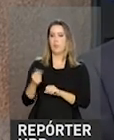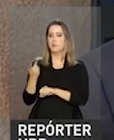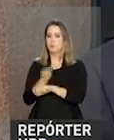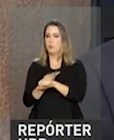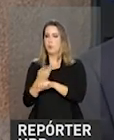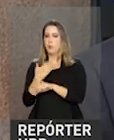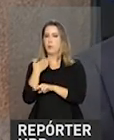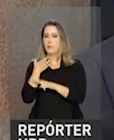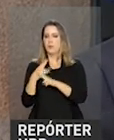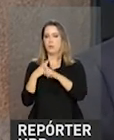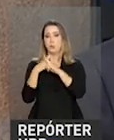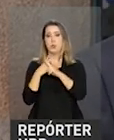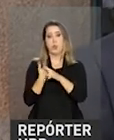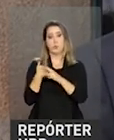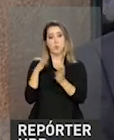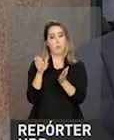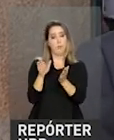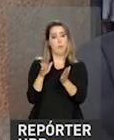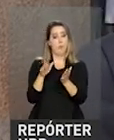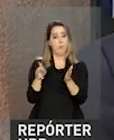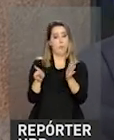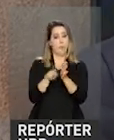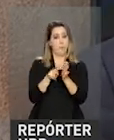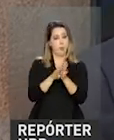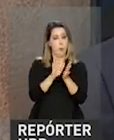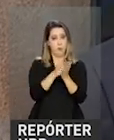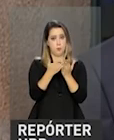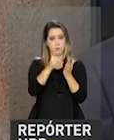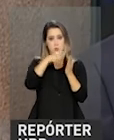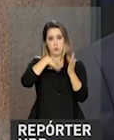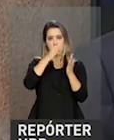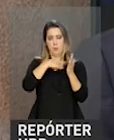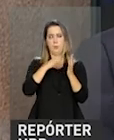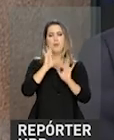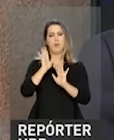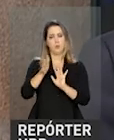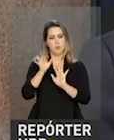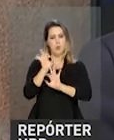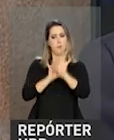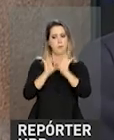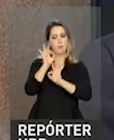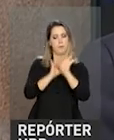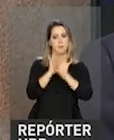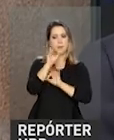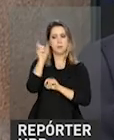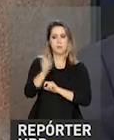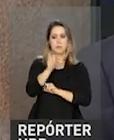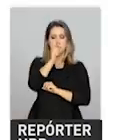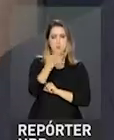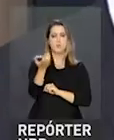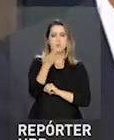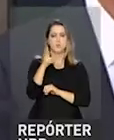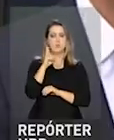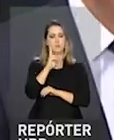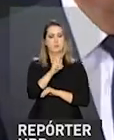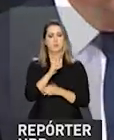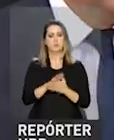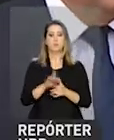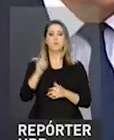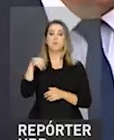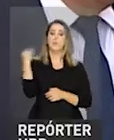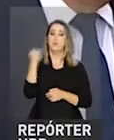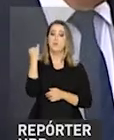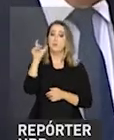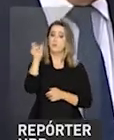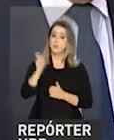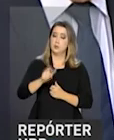consulta pessoalmente, levando seus documentos, que ele será muito bem atendido. A Caixa está preparada para atender esse contingente de pessoas. Portanto, é